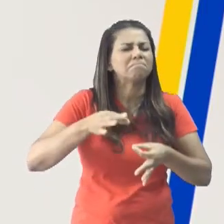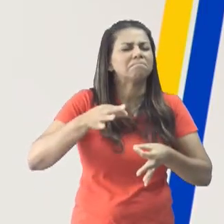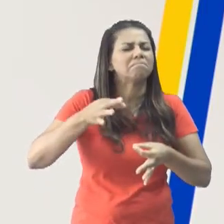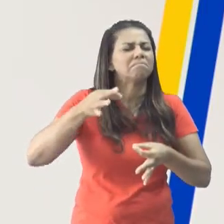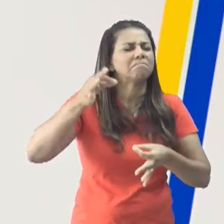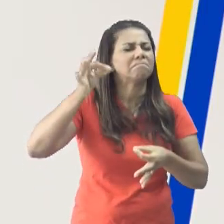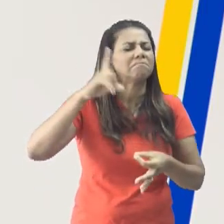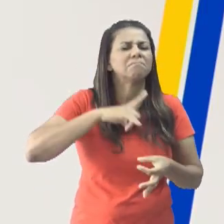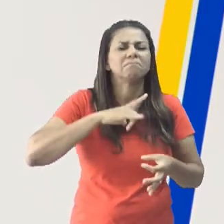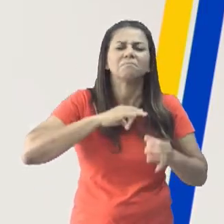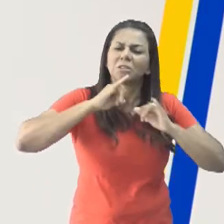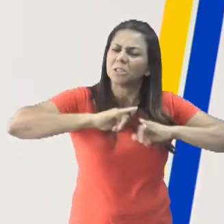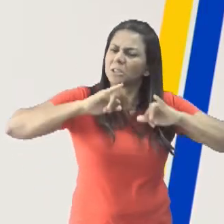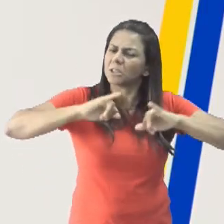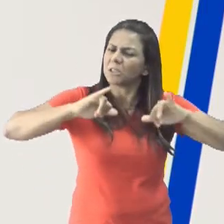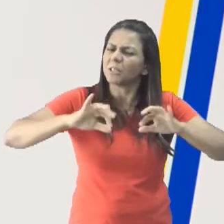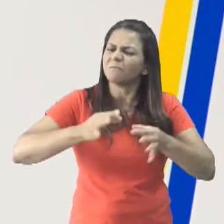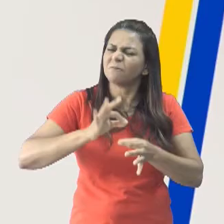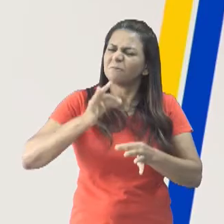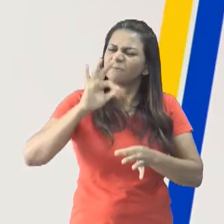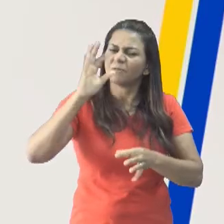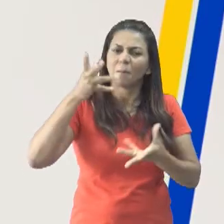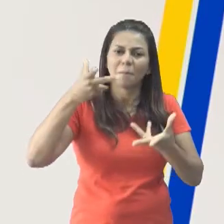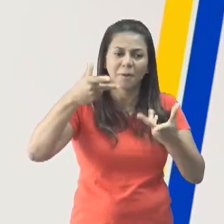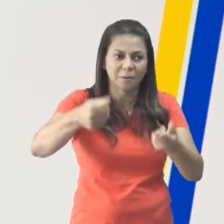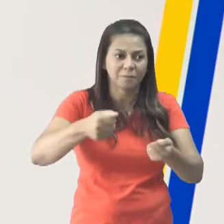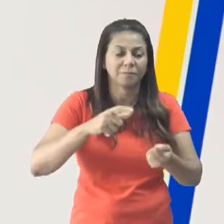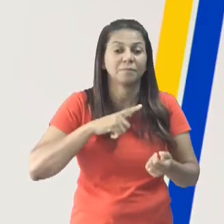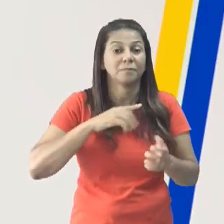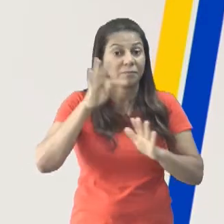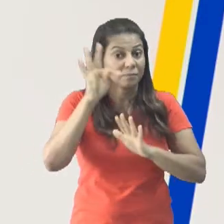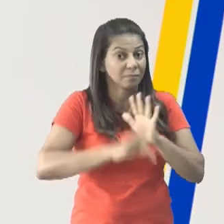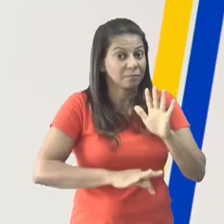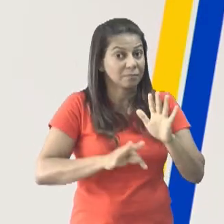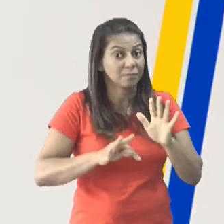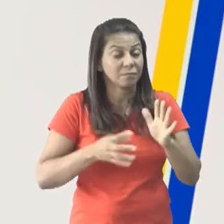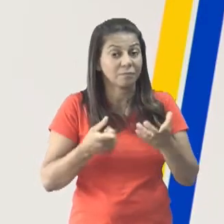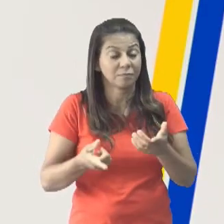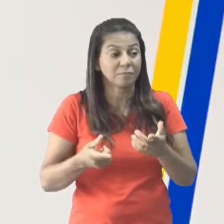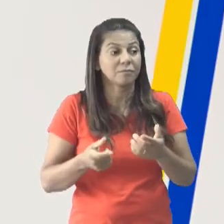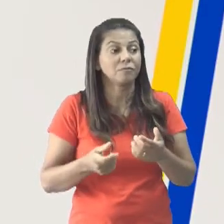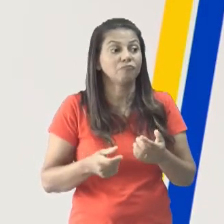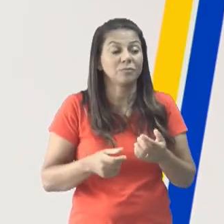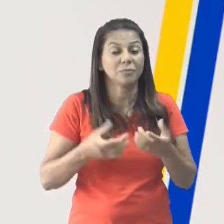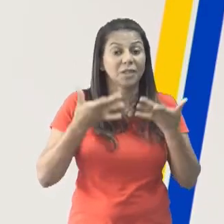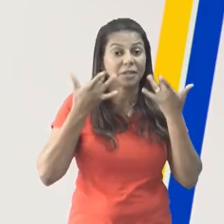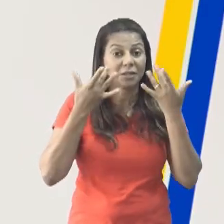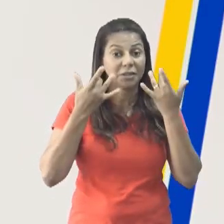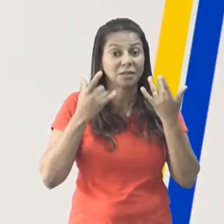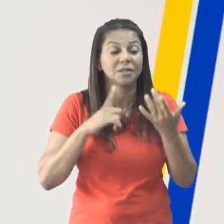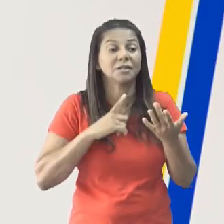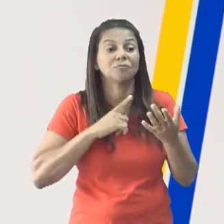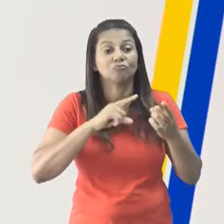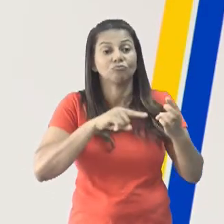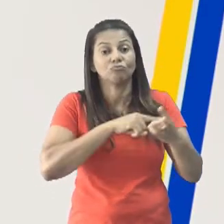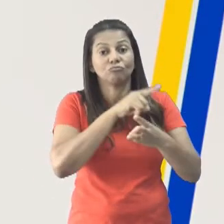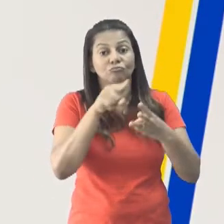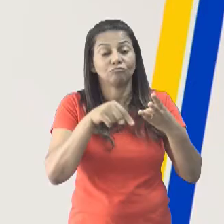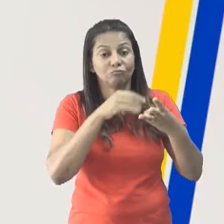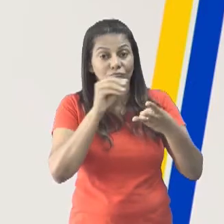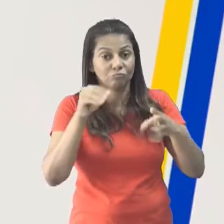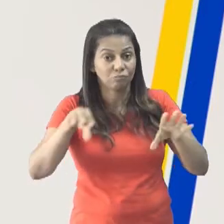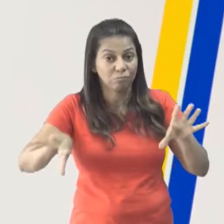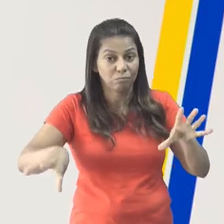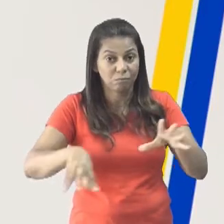narrativas maravilhosas. Então, o texto dramático ou o texto teatral, ele se encontra dentro